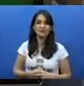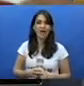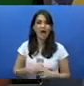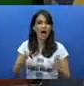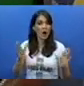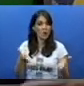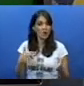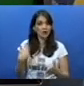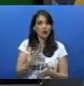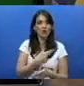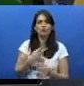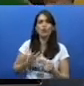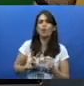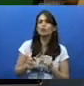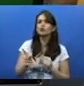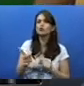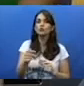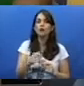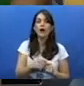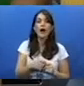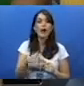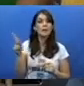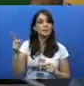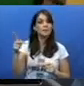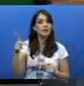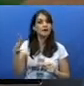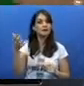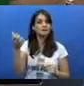Agora vamos continuar na página